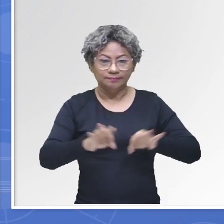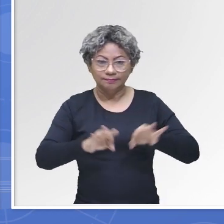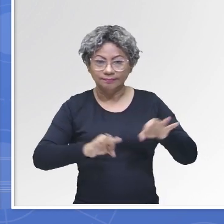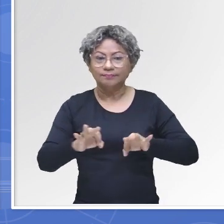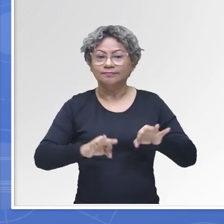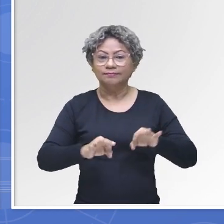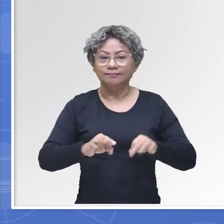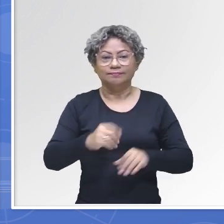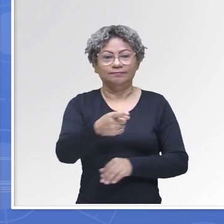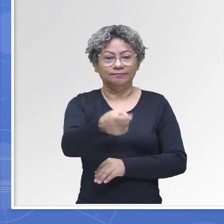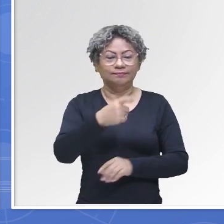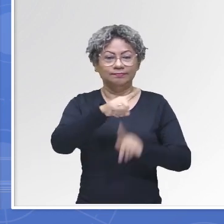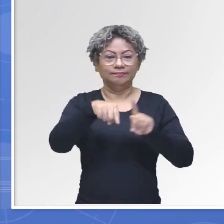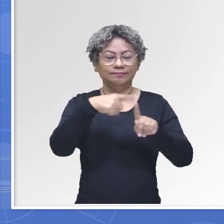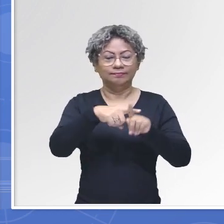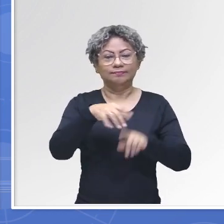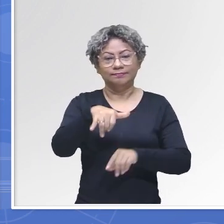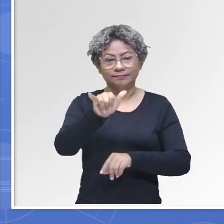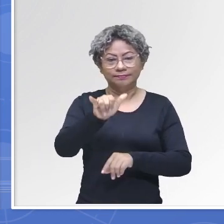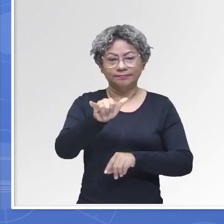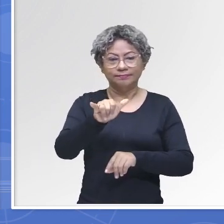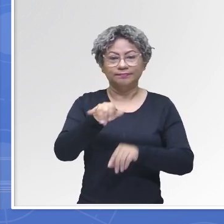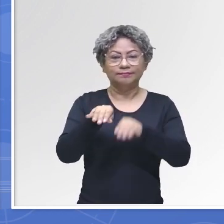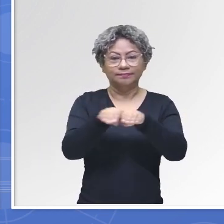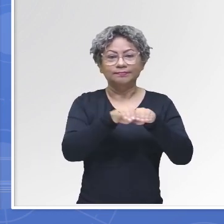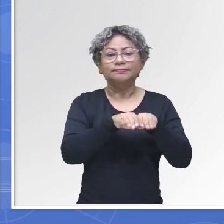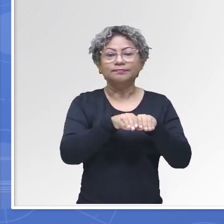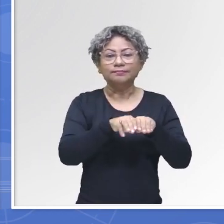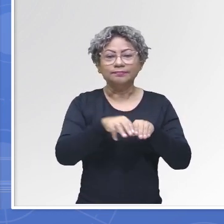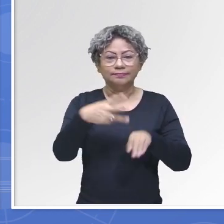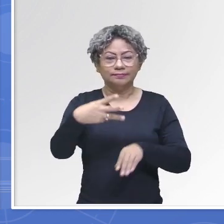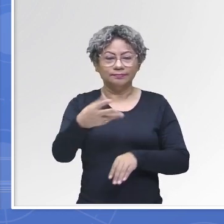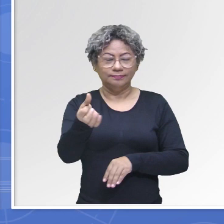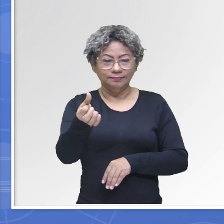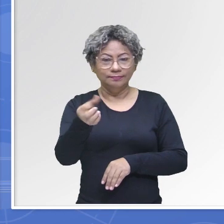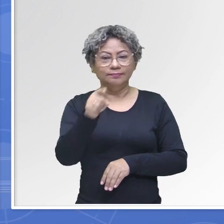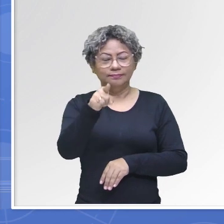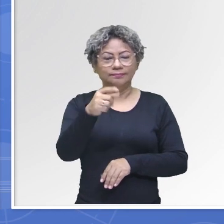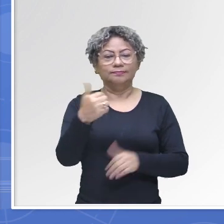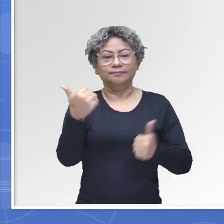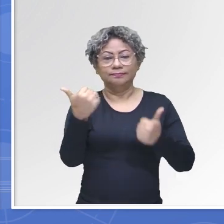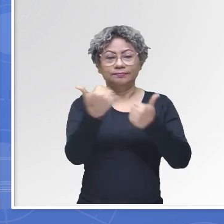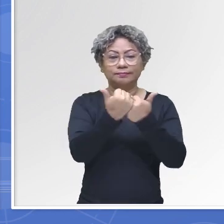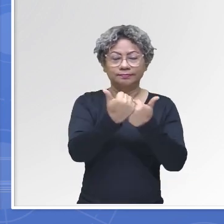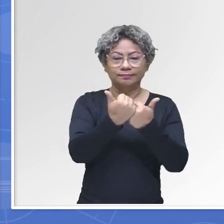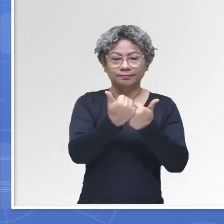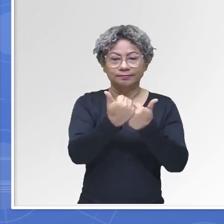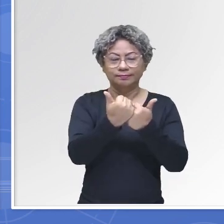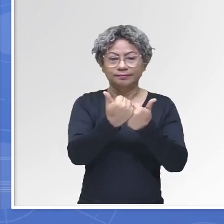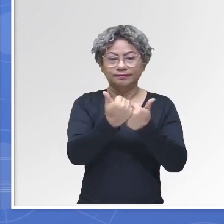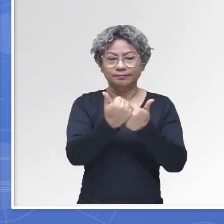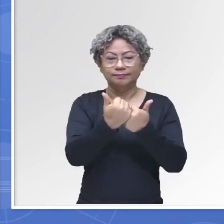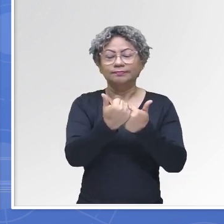a 36, e vai substituir o x por 3y.